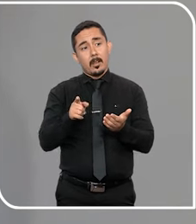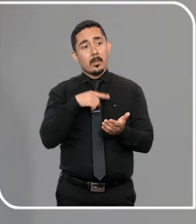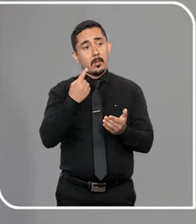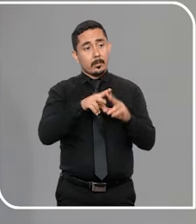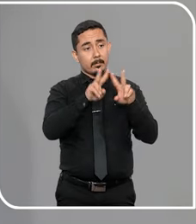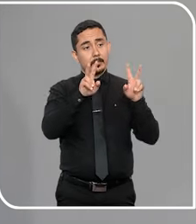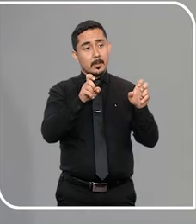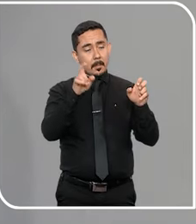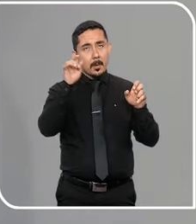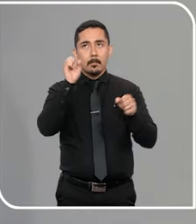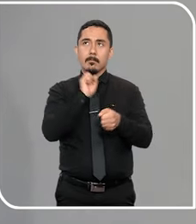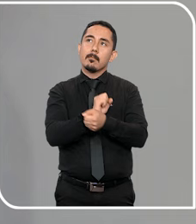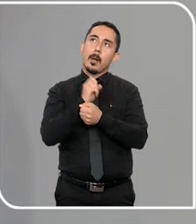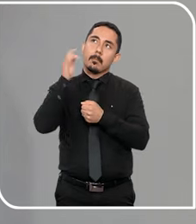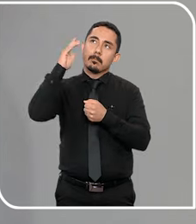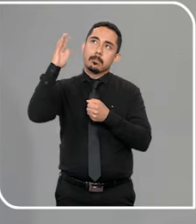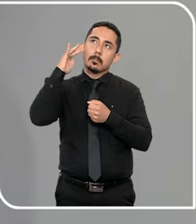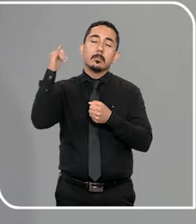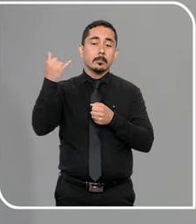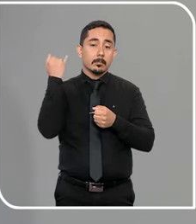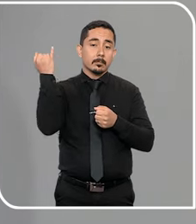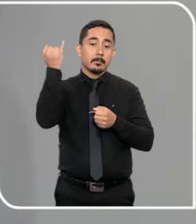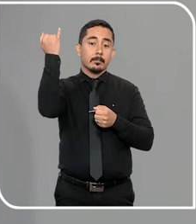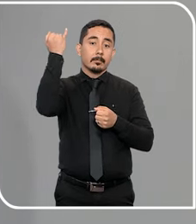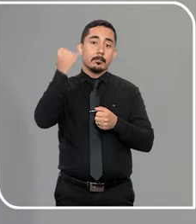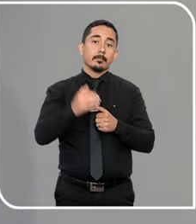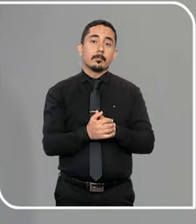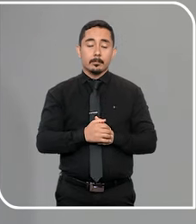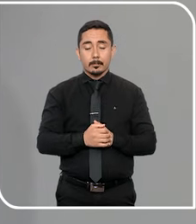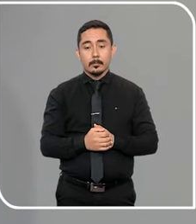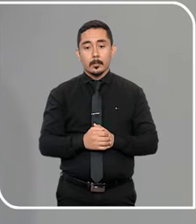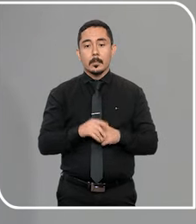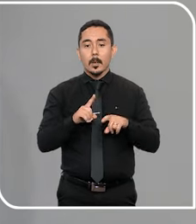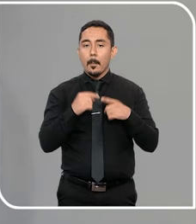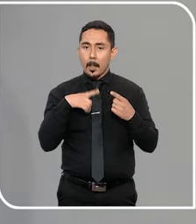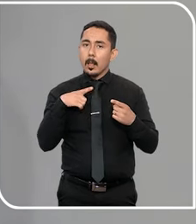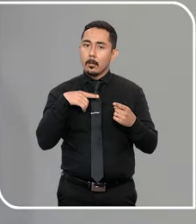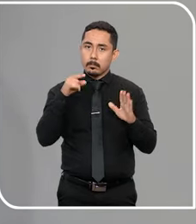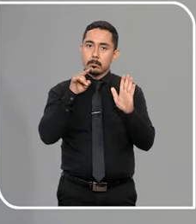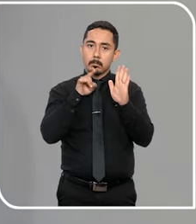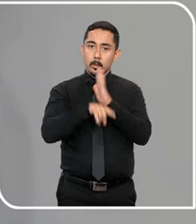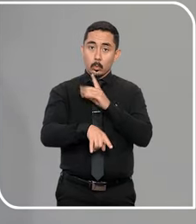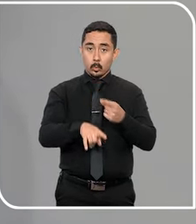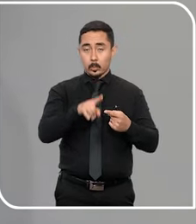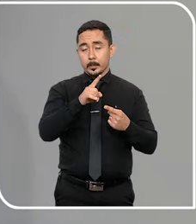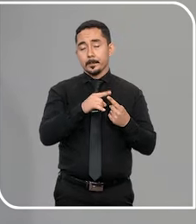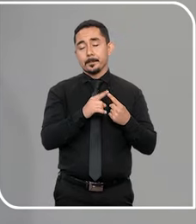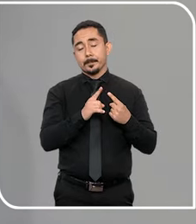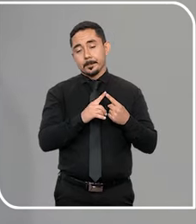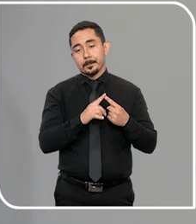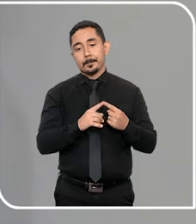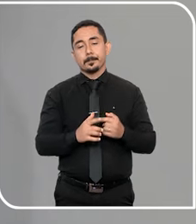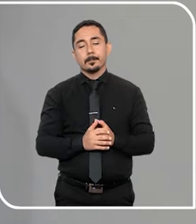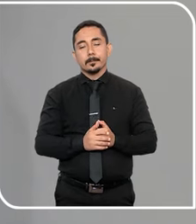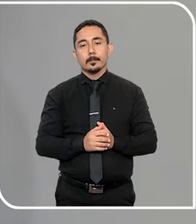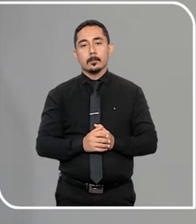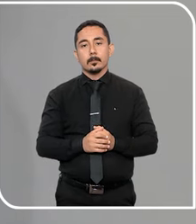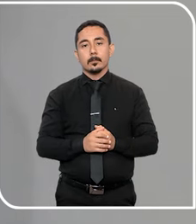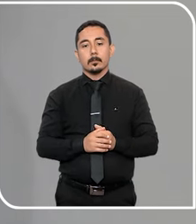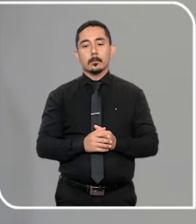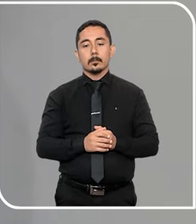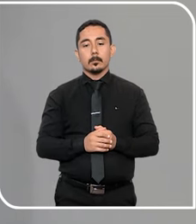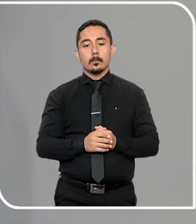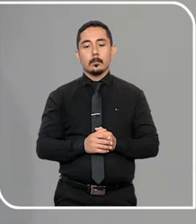gente a gente falar desse assunto parar para pensar é muito importante né E a gente tem uma pergunta aqui eh